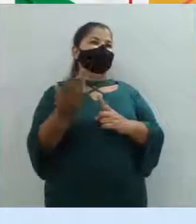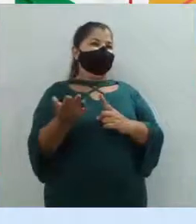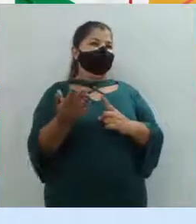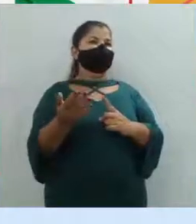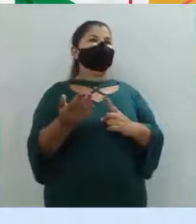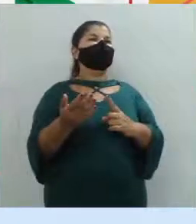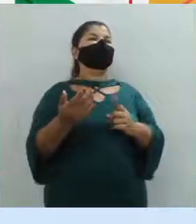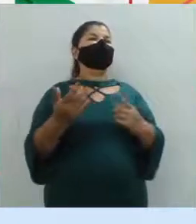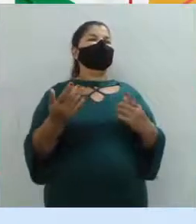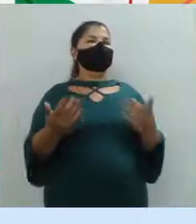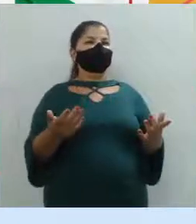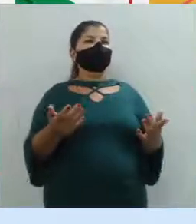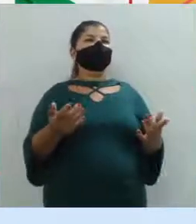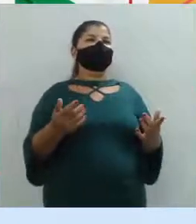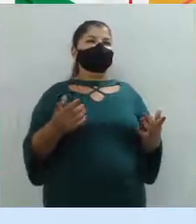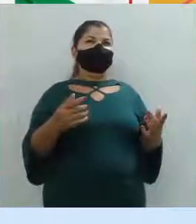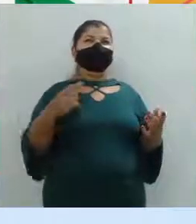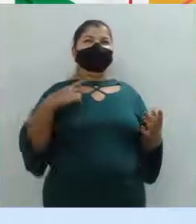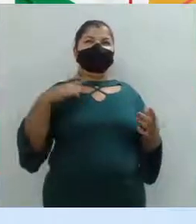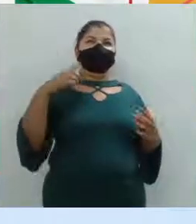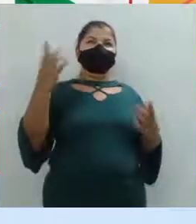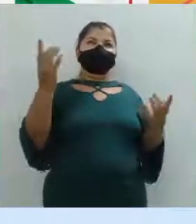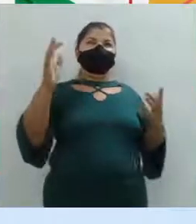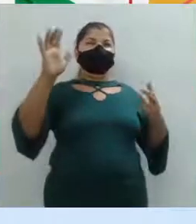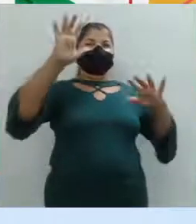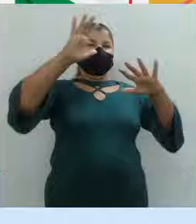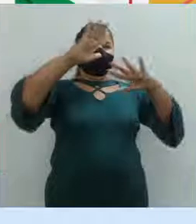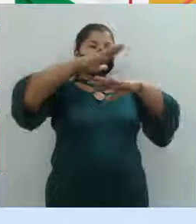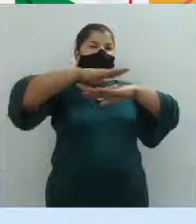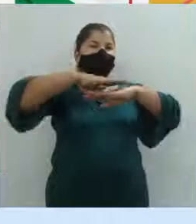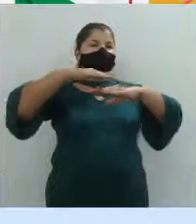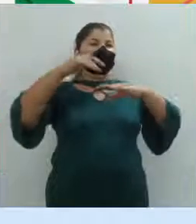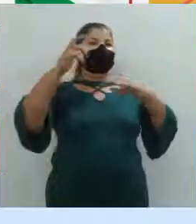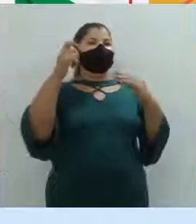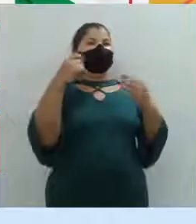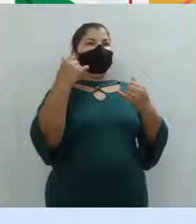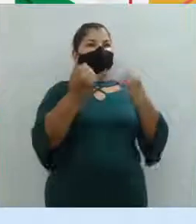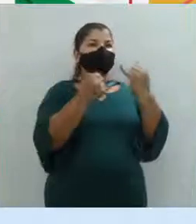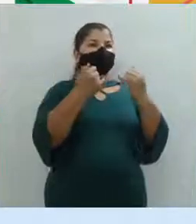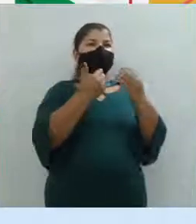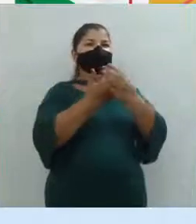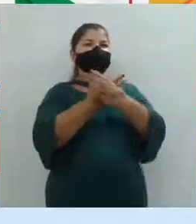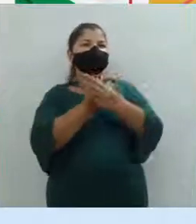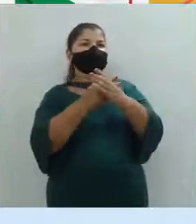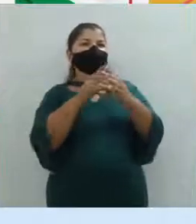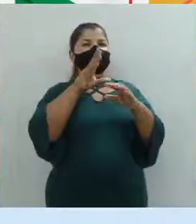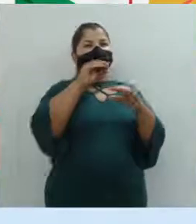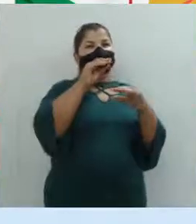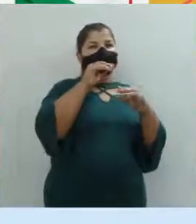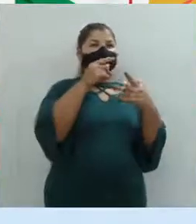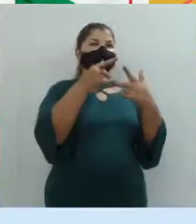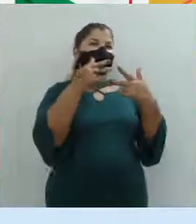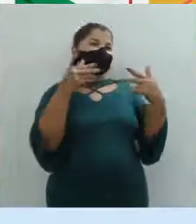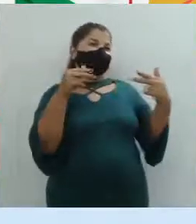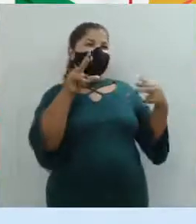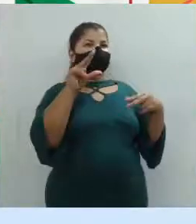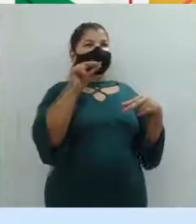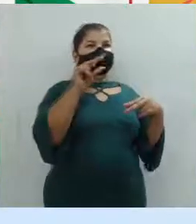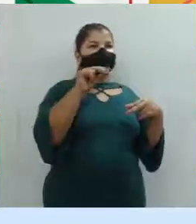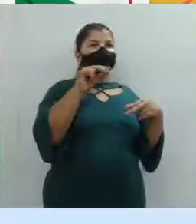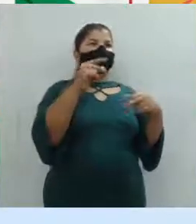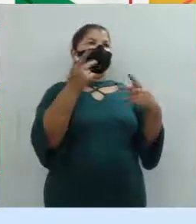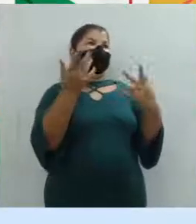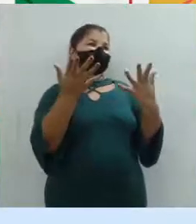E aí forma-se as sombras, né? E eu gostava de brincar fazendo aqueles desenhos, né? Com